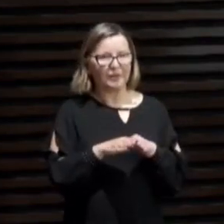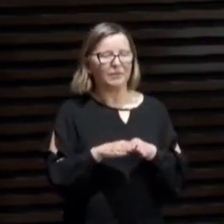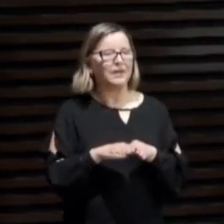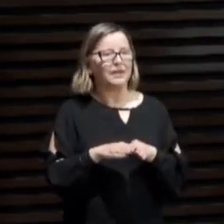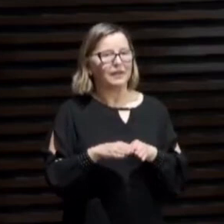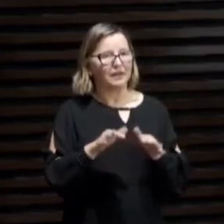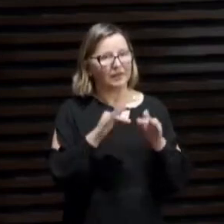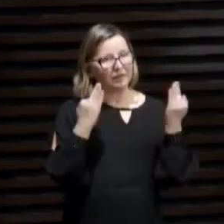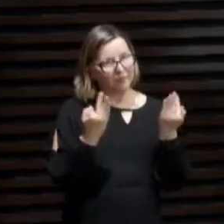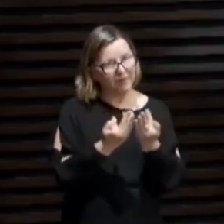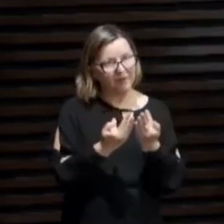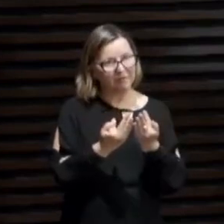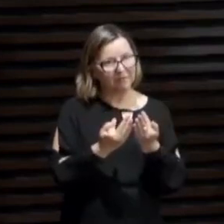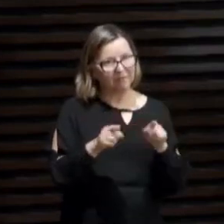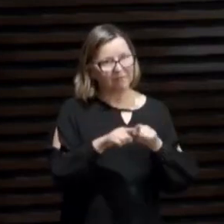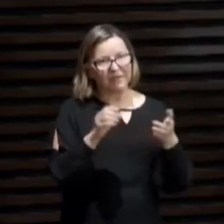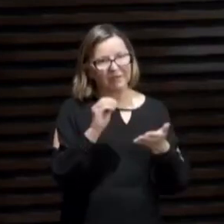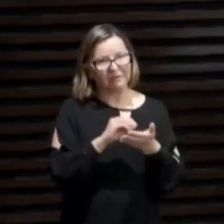Mas nós somos incrédulos.